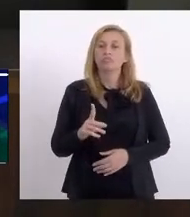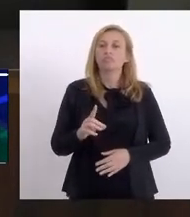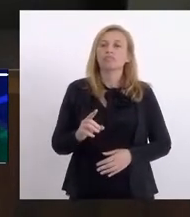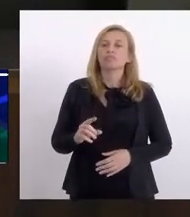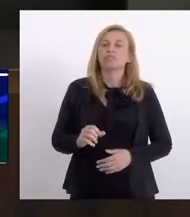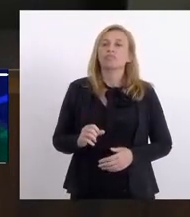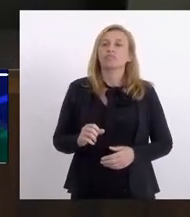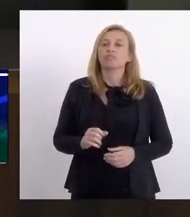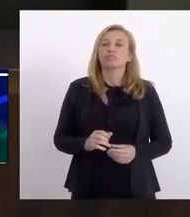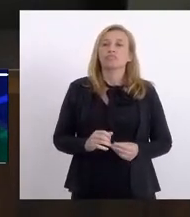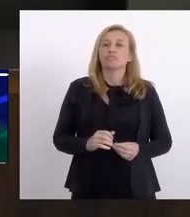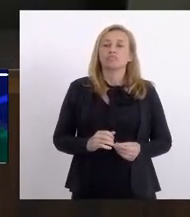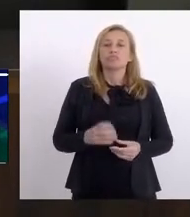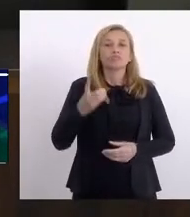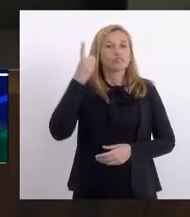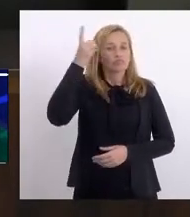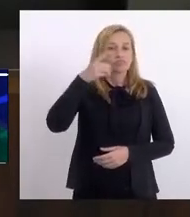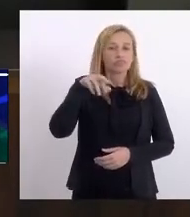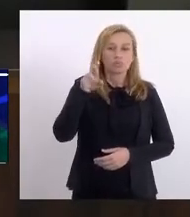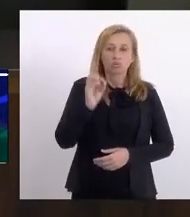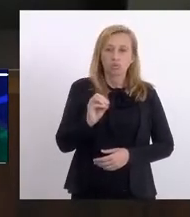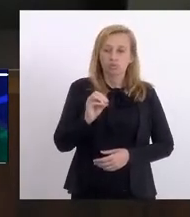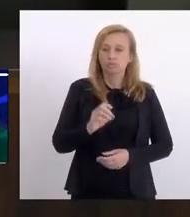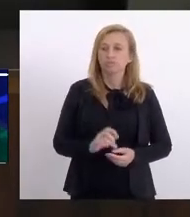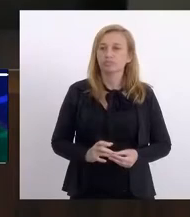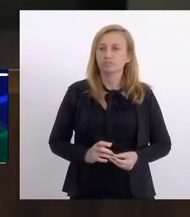Constitucional, complementar e código, deputado Bruno Dauari.